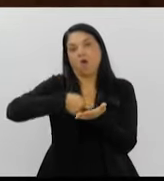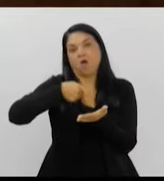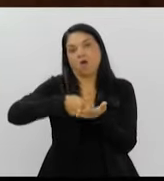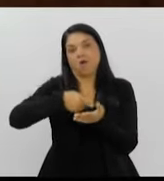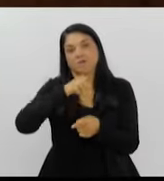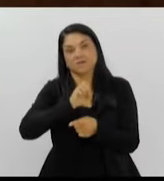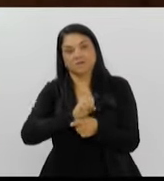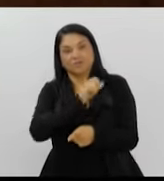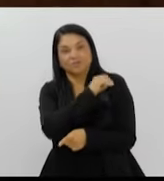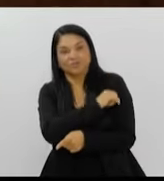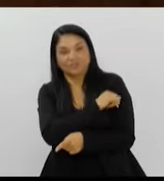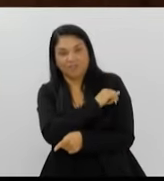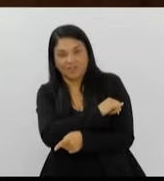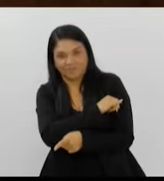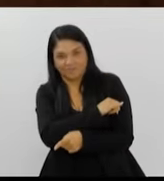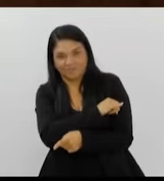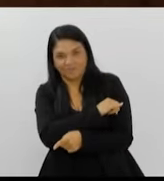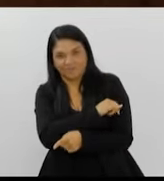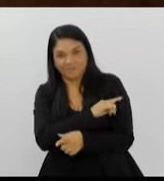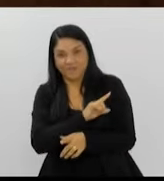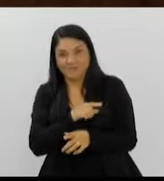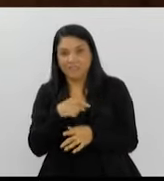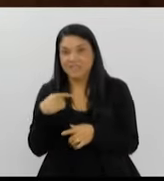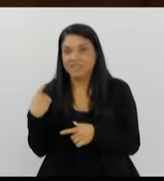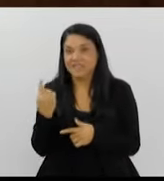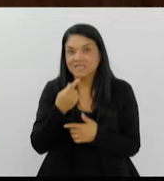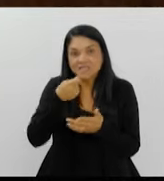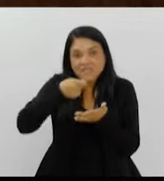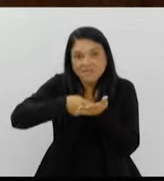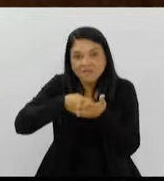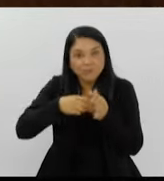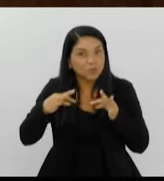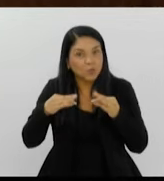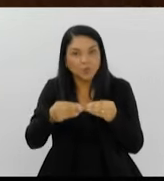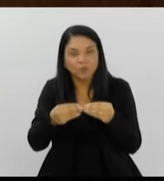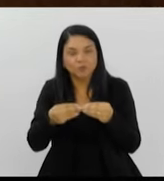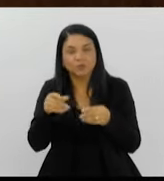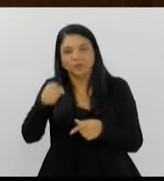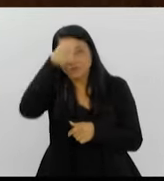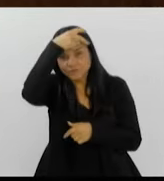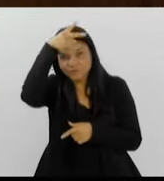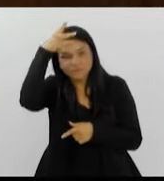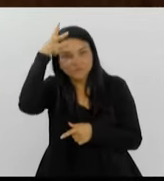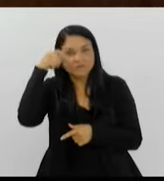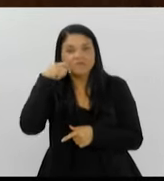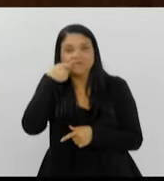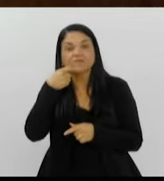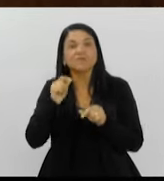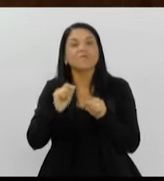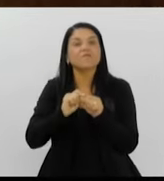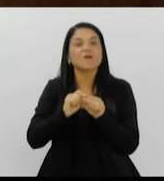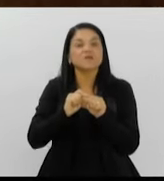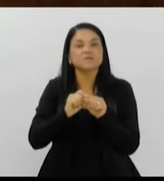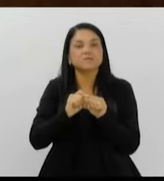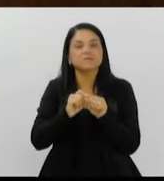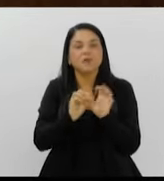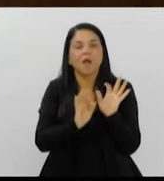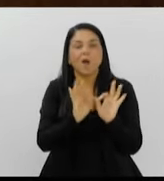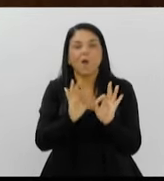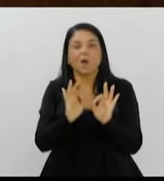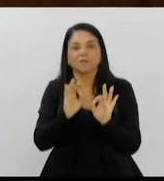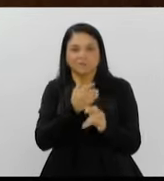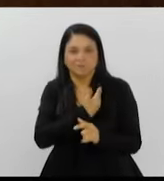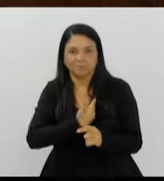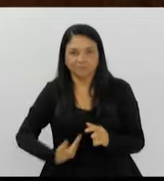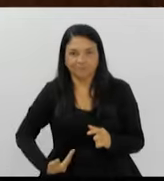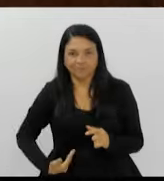dever de todos Pô o que o Eduardo paz faz pela ordem Pública do Rio de Janeiro a